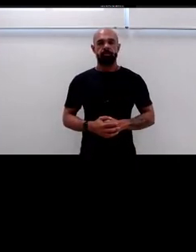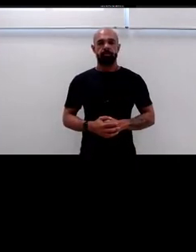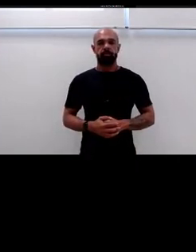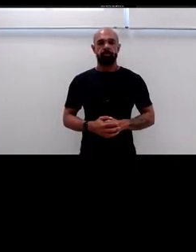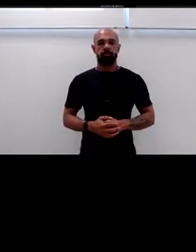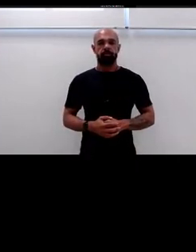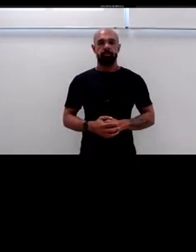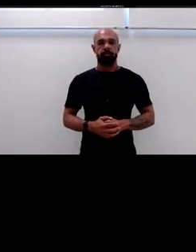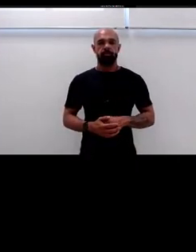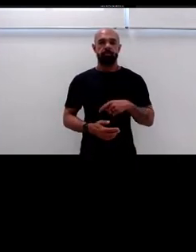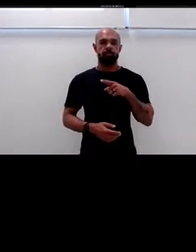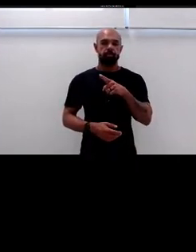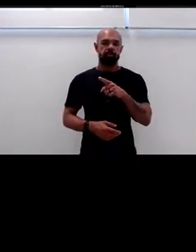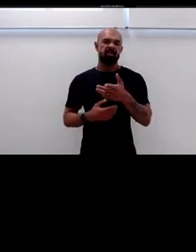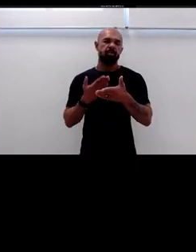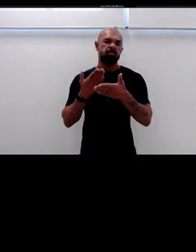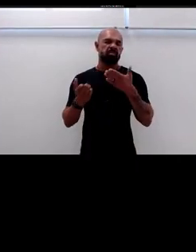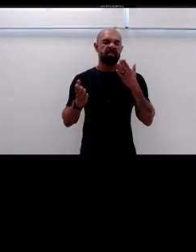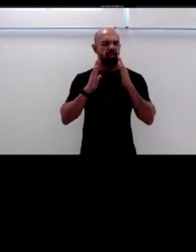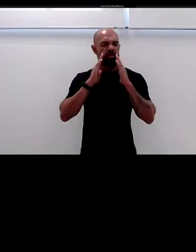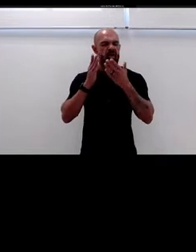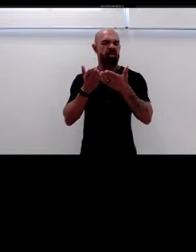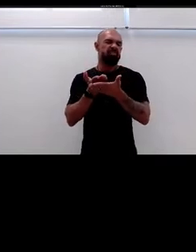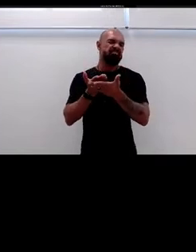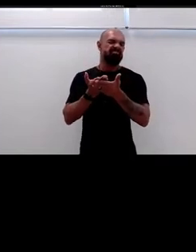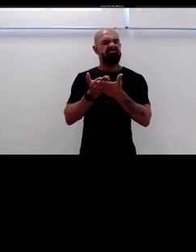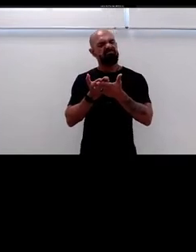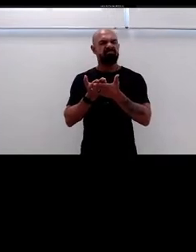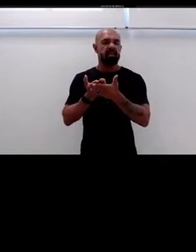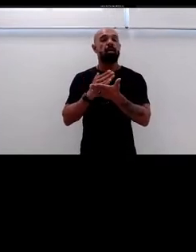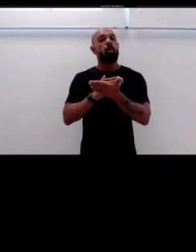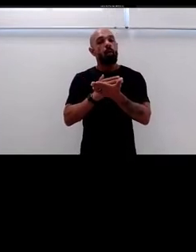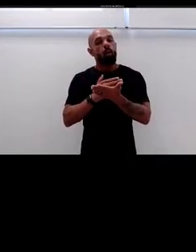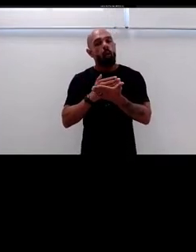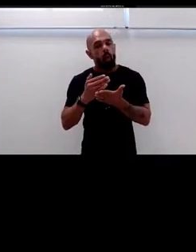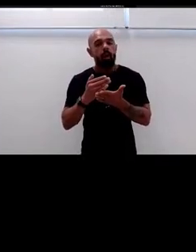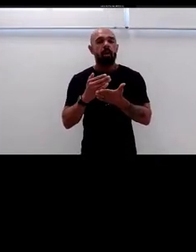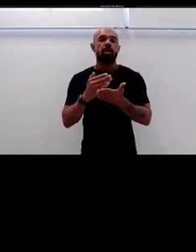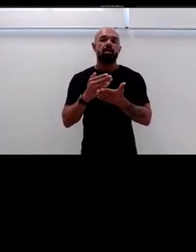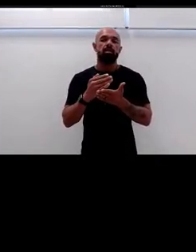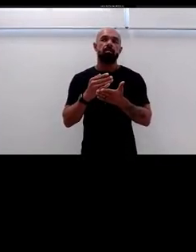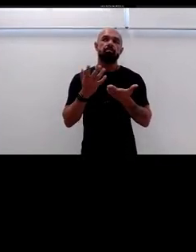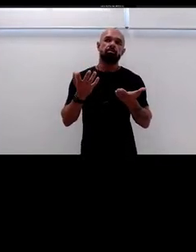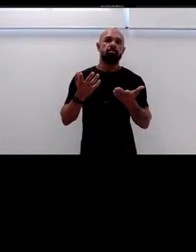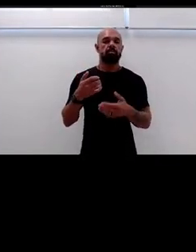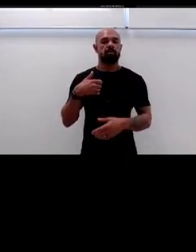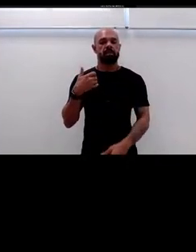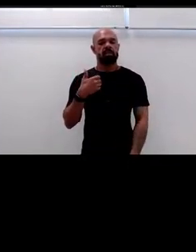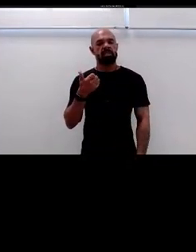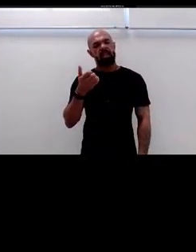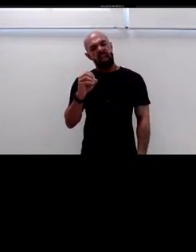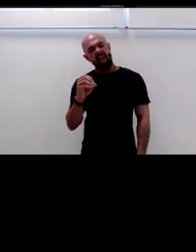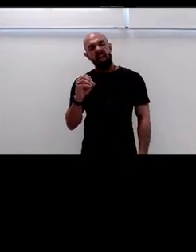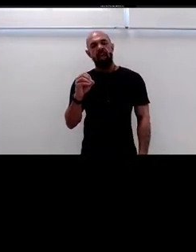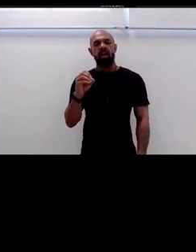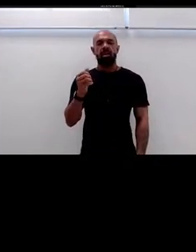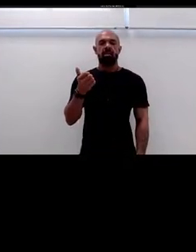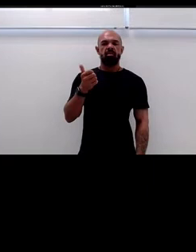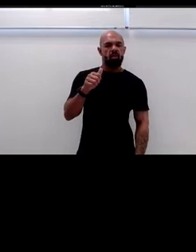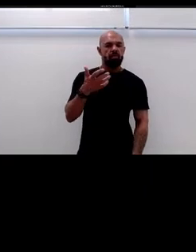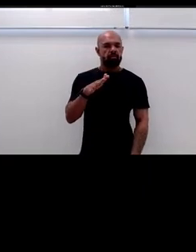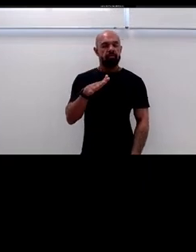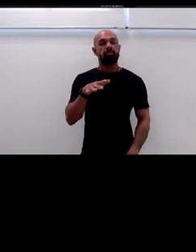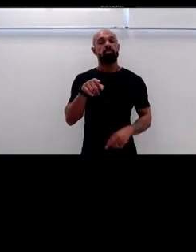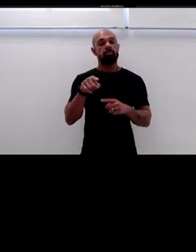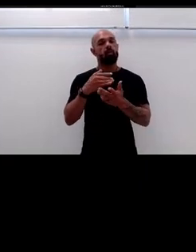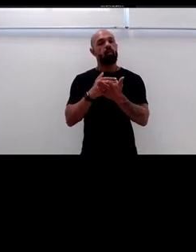perdi um pouco o foco dos estudos, né, e comecei a, como eu tinha 10 para 11 anos, comecei